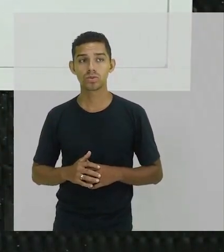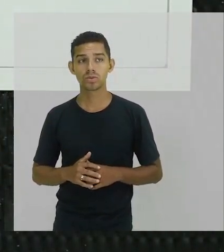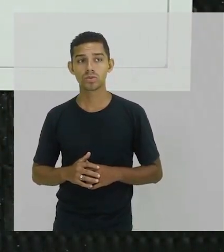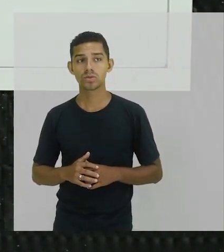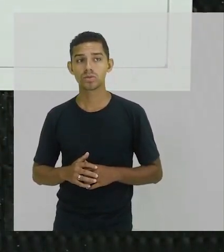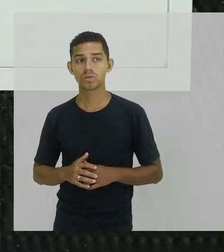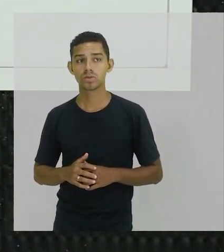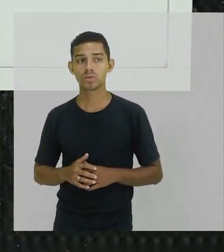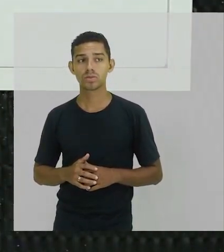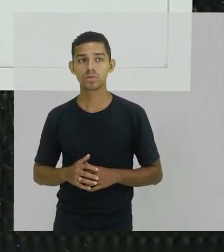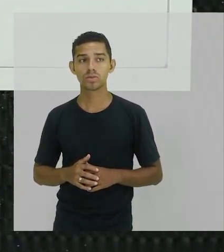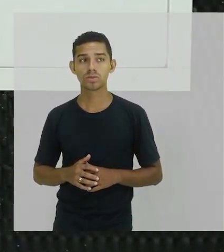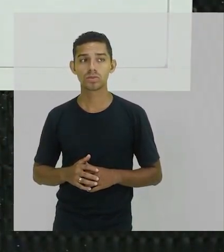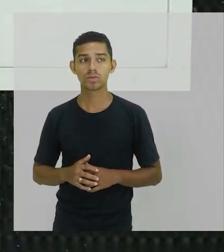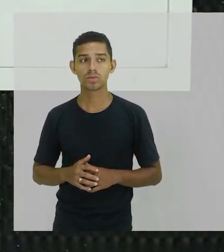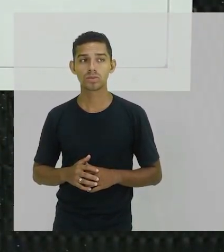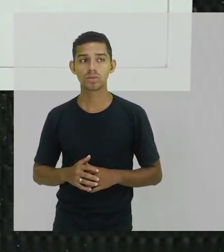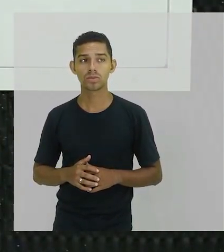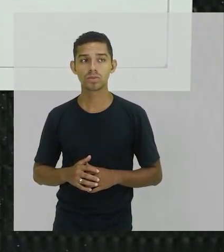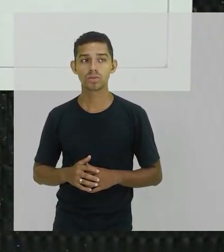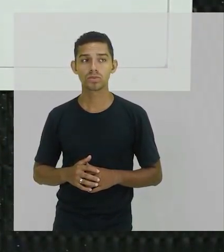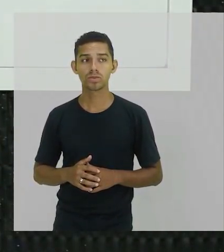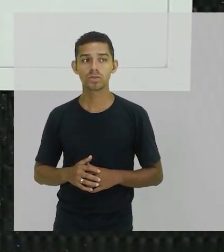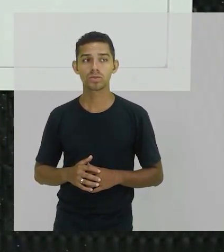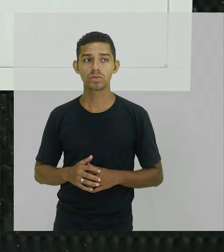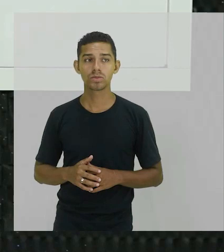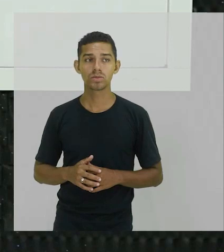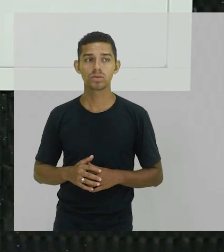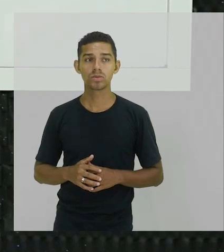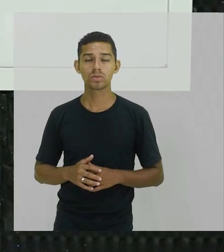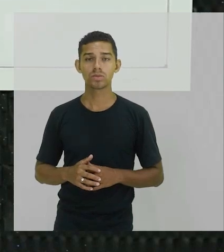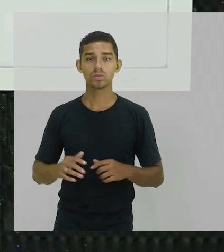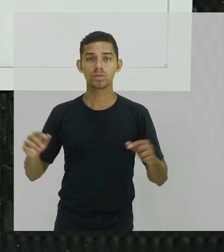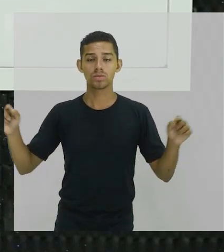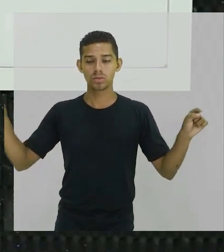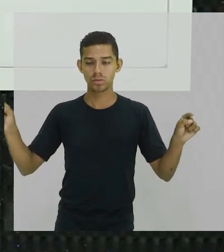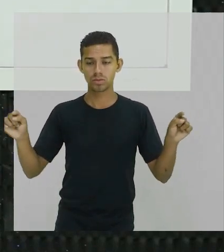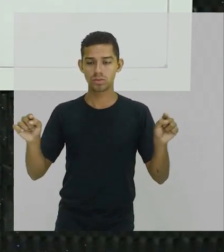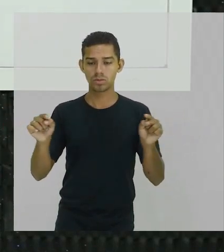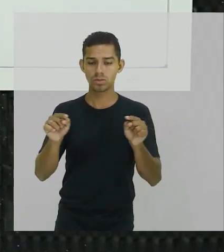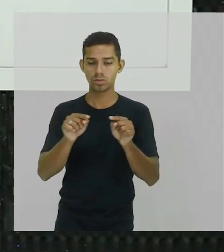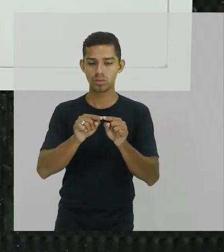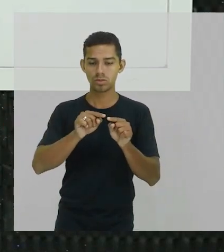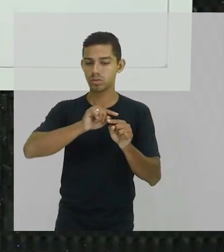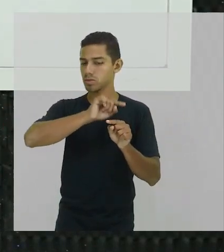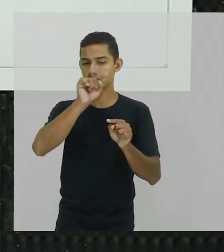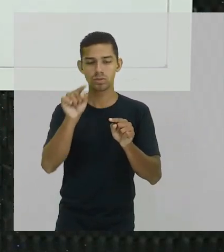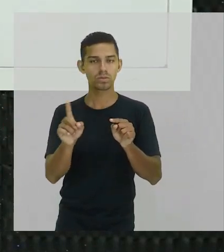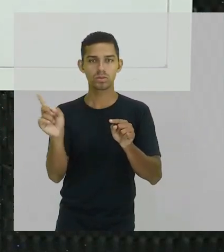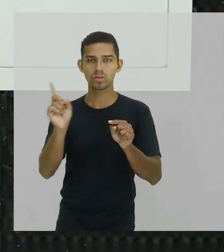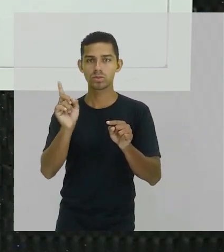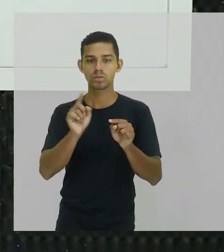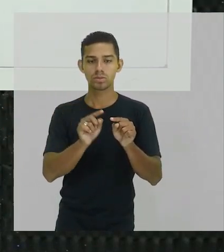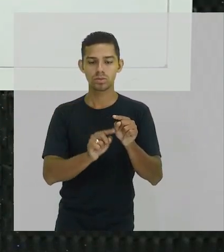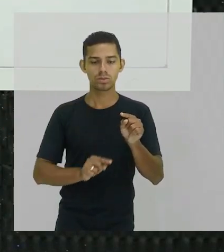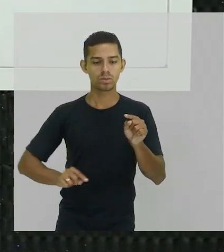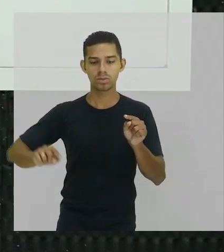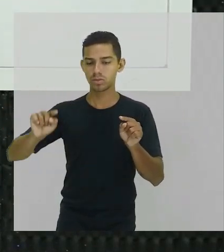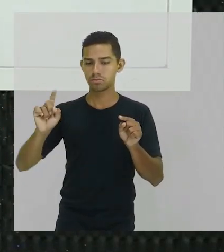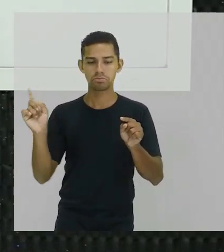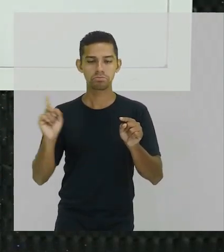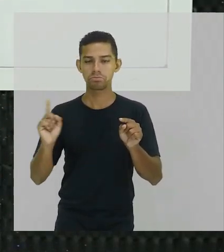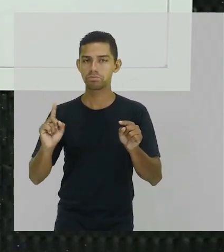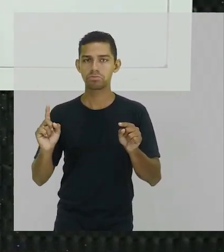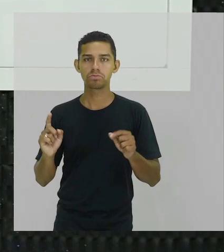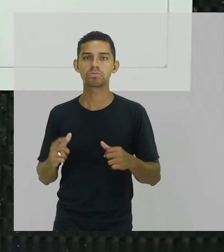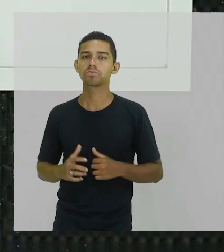acontecer? Quando elas duas se cruzam, nós vamos ter o saldo. Ou seja, eu não tenho nenhum pulso